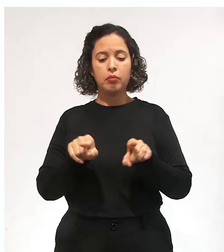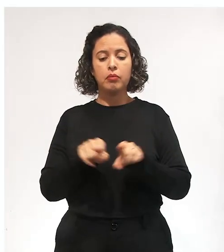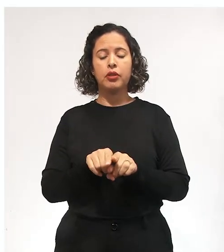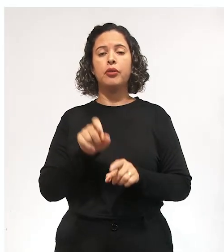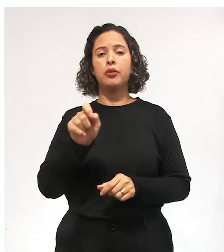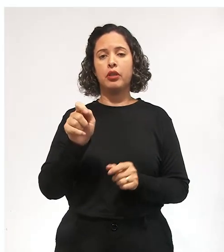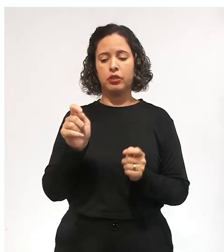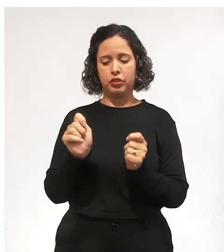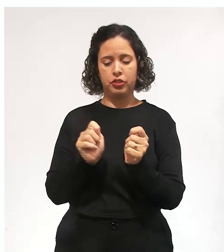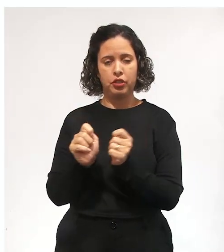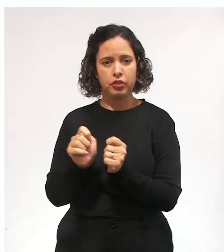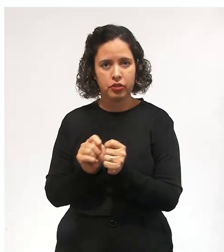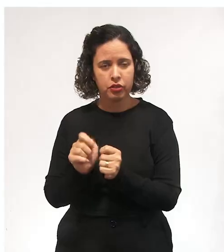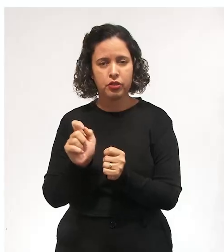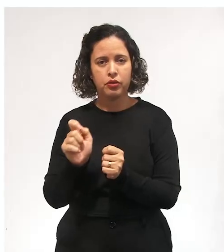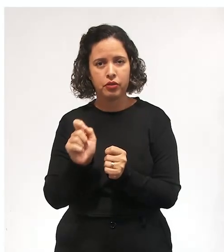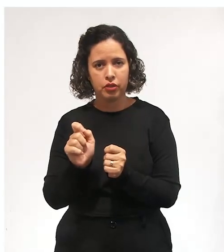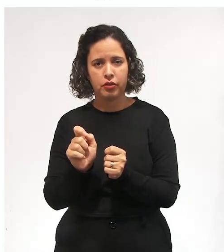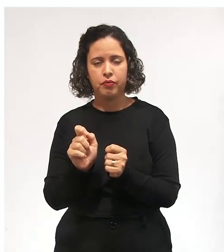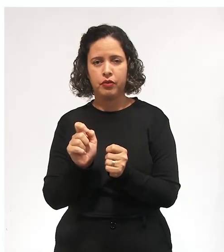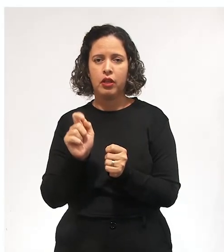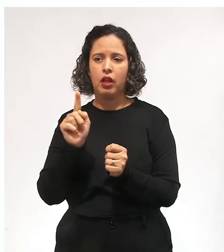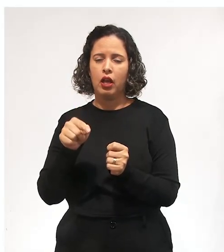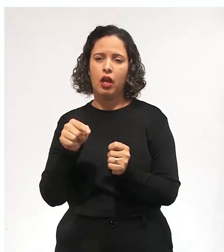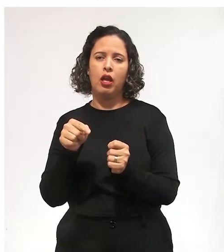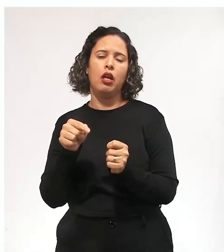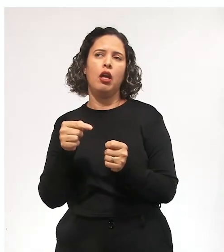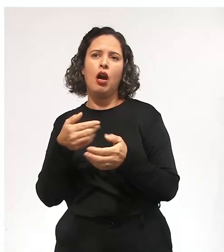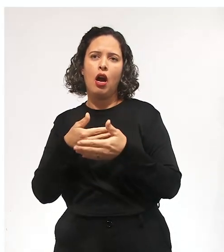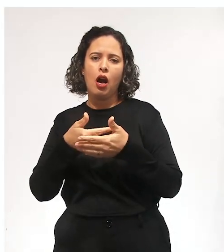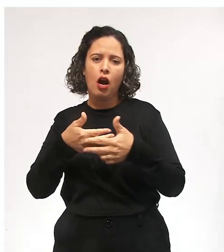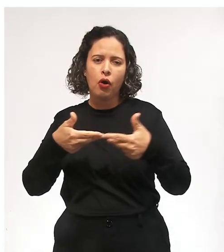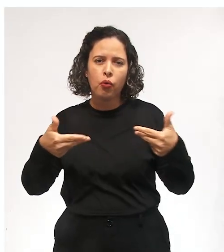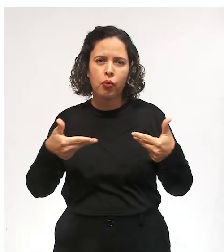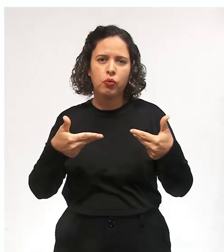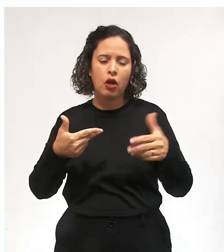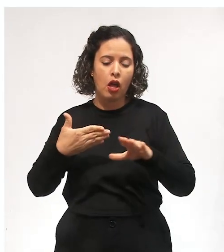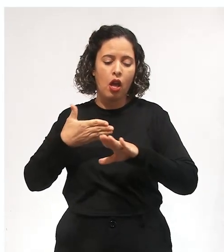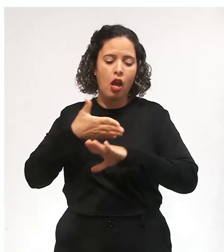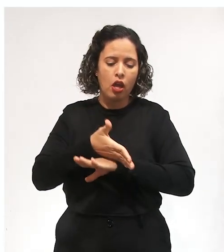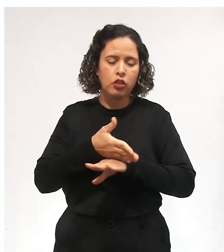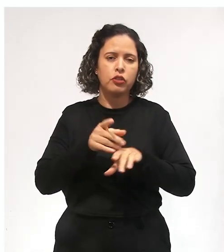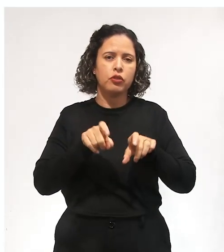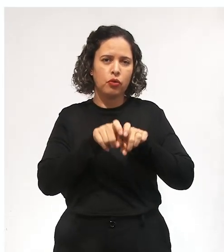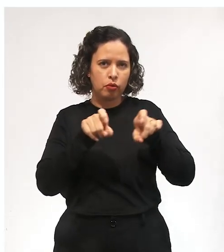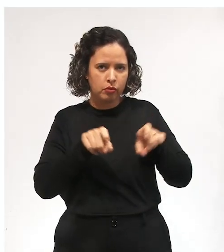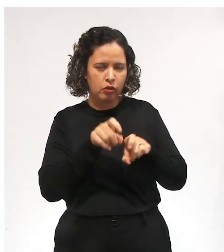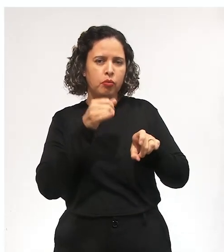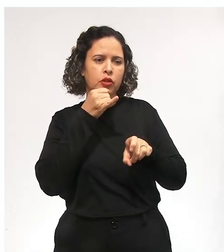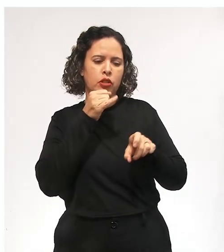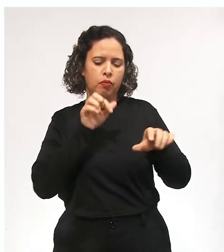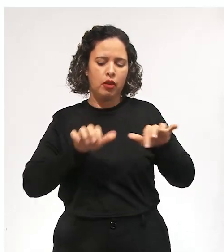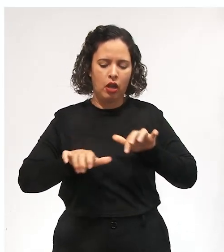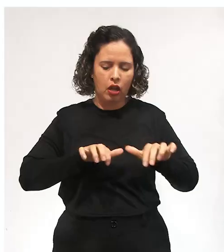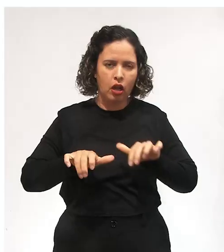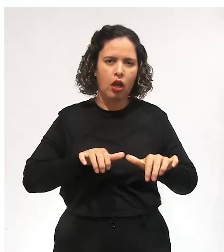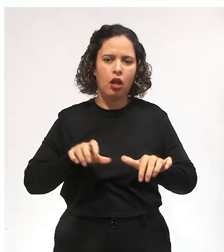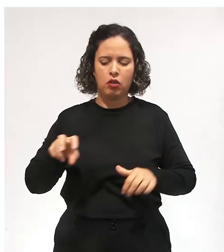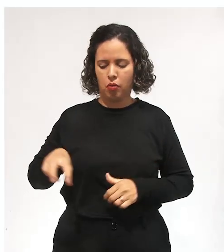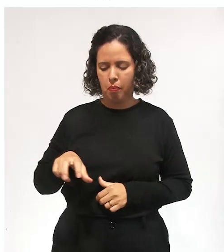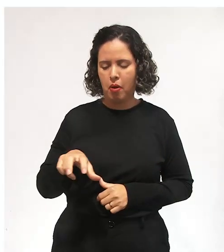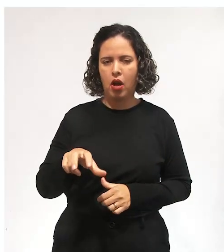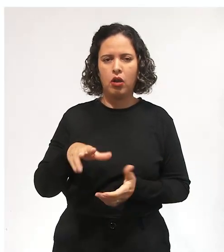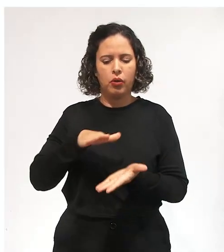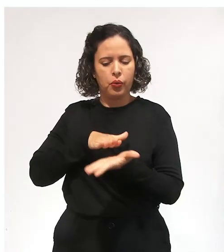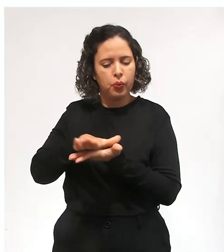os dispositivos? Os dispositivos de entrada e saída. Quais são esses dispositivos? O teclado, o mouse, a impressora.